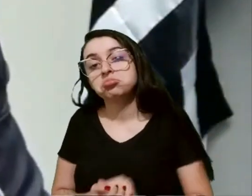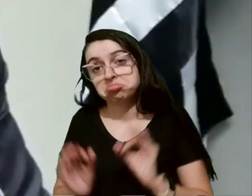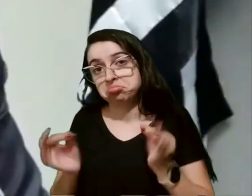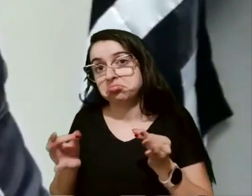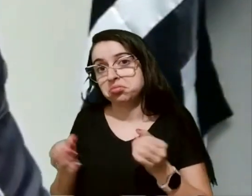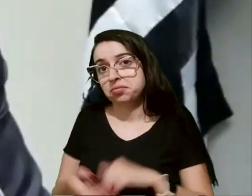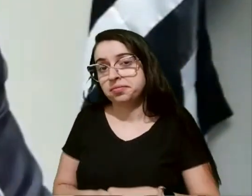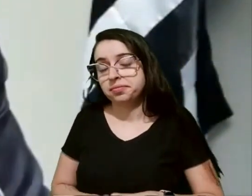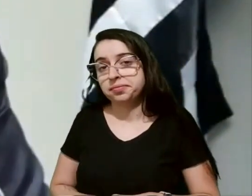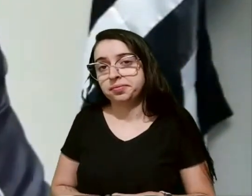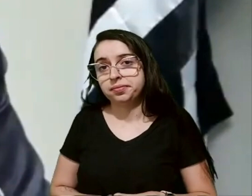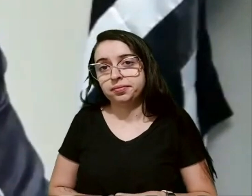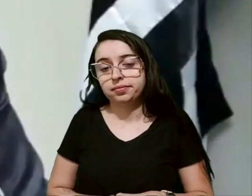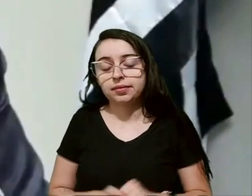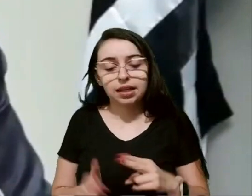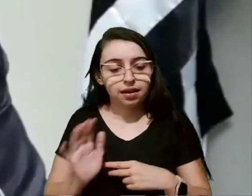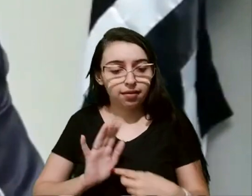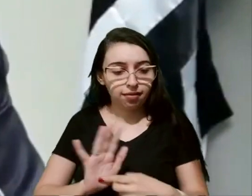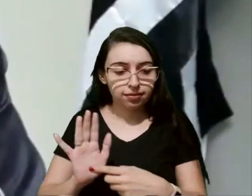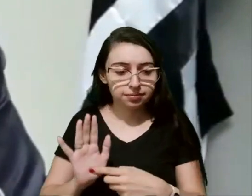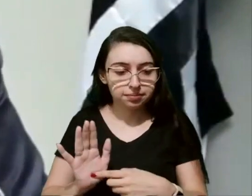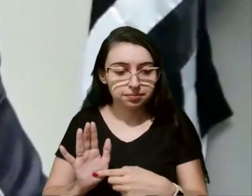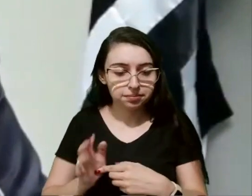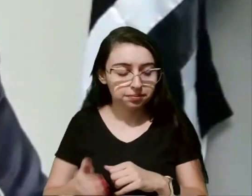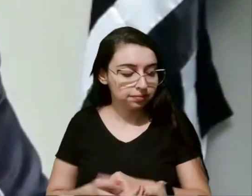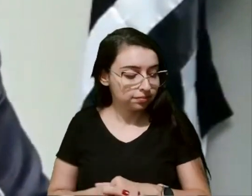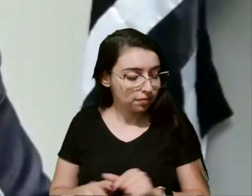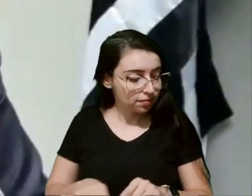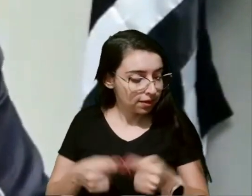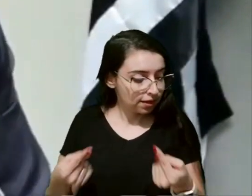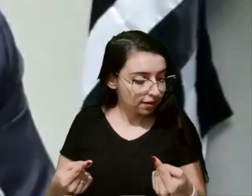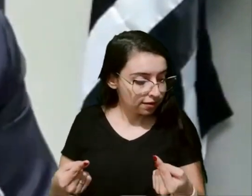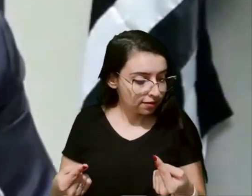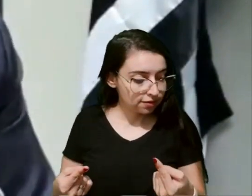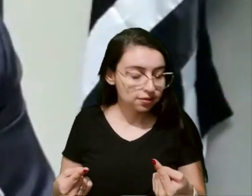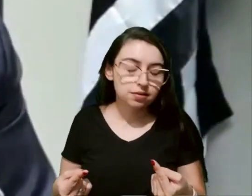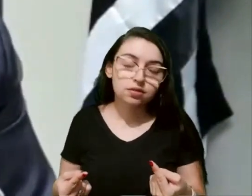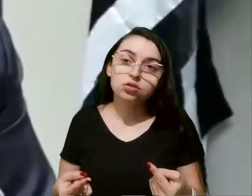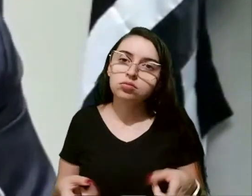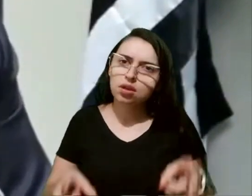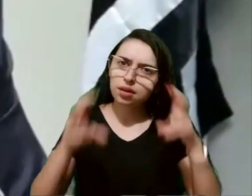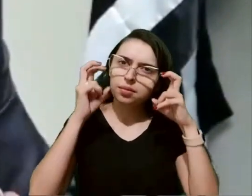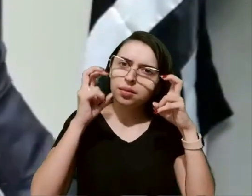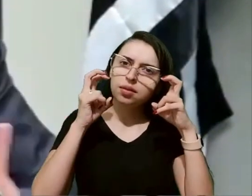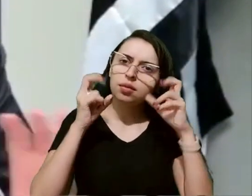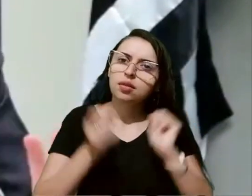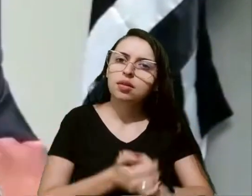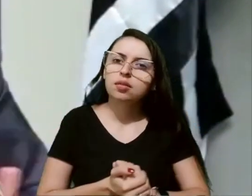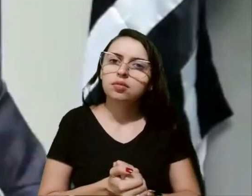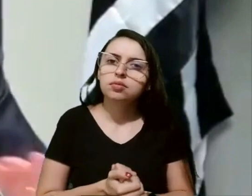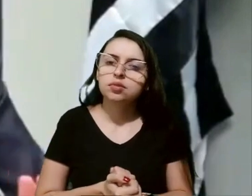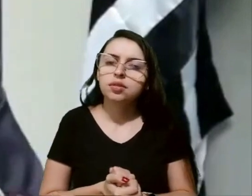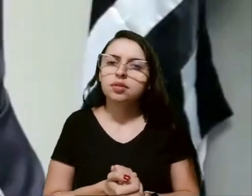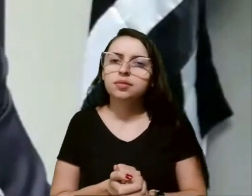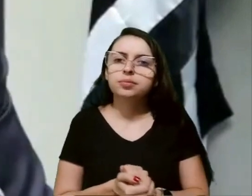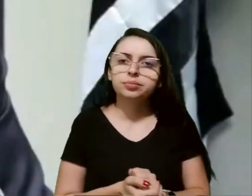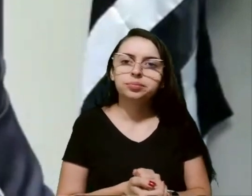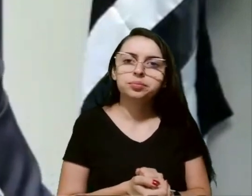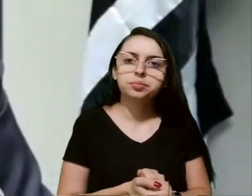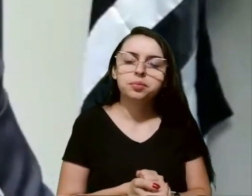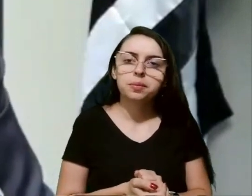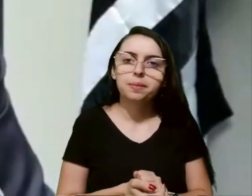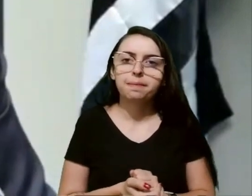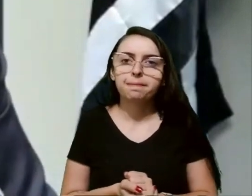quase. Tá lá. Mas aí, o que chamou a atenção nesse elemento foi o